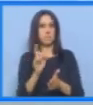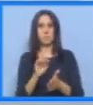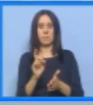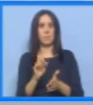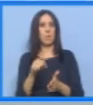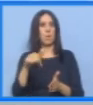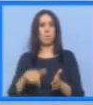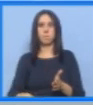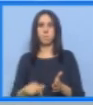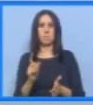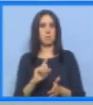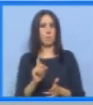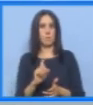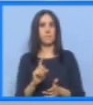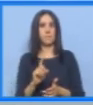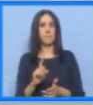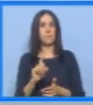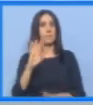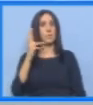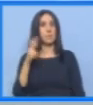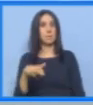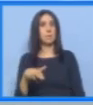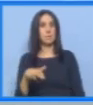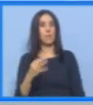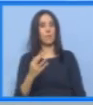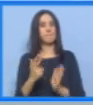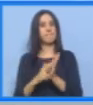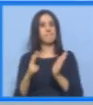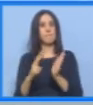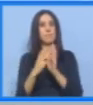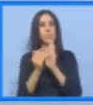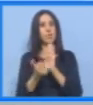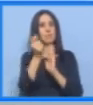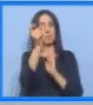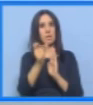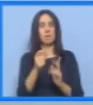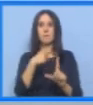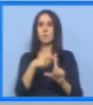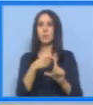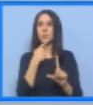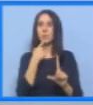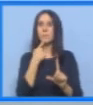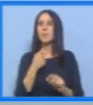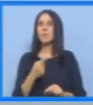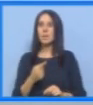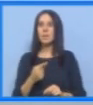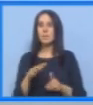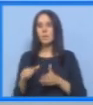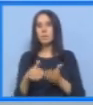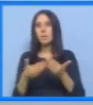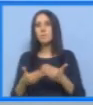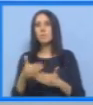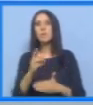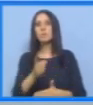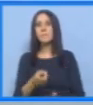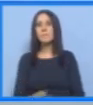nem imediato. Aconteceu esta promulgação da heroicidade de virtudes. O caminho agora segue por